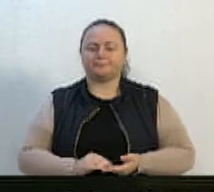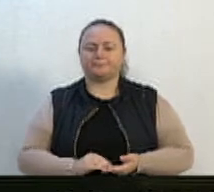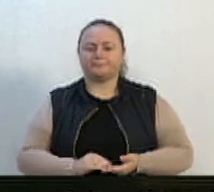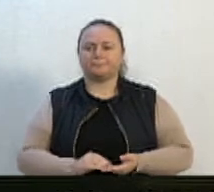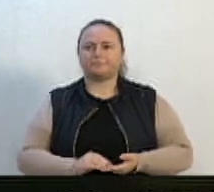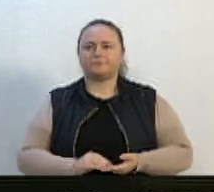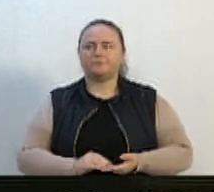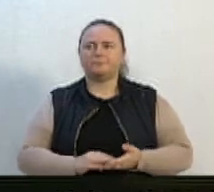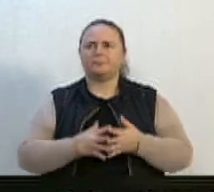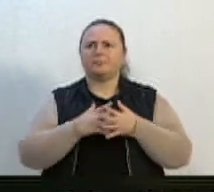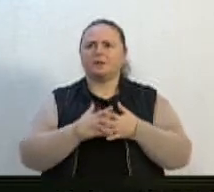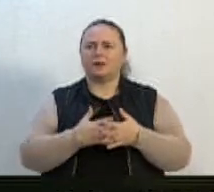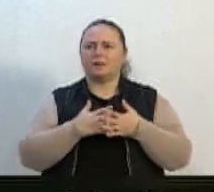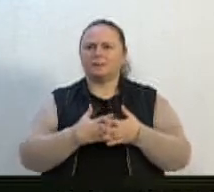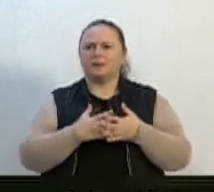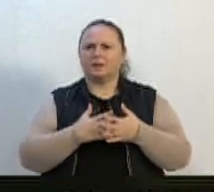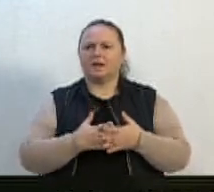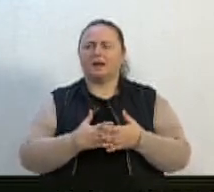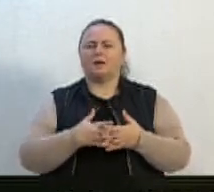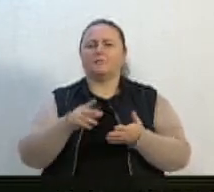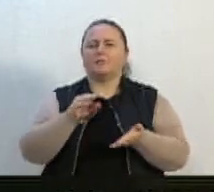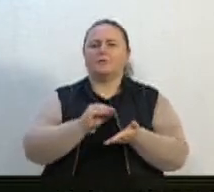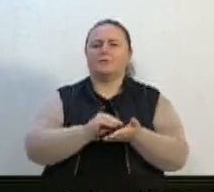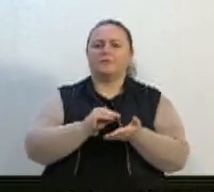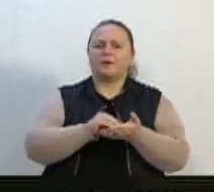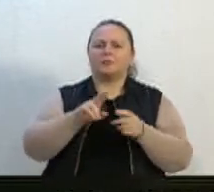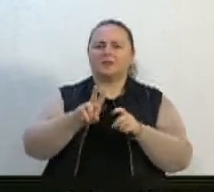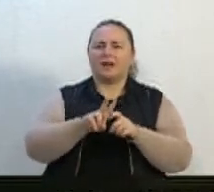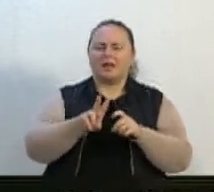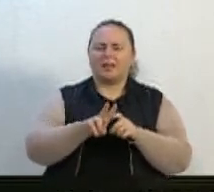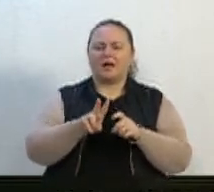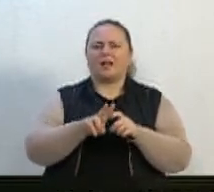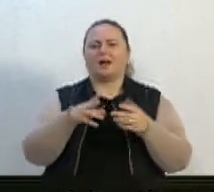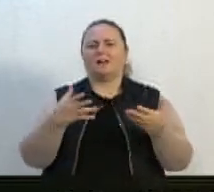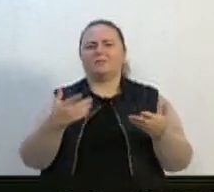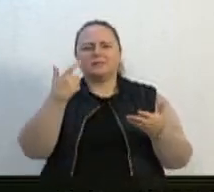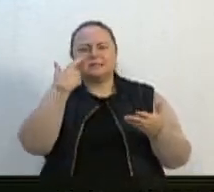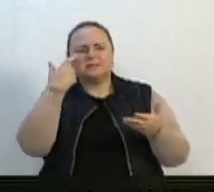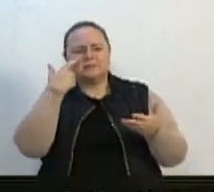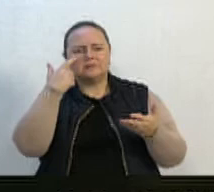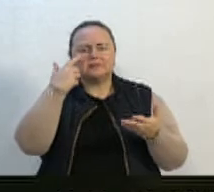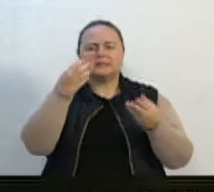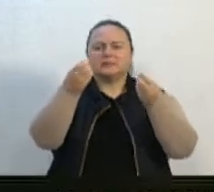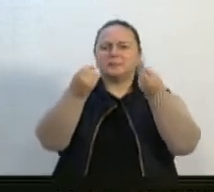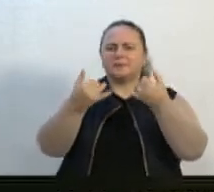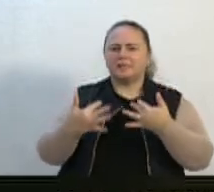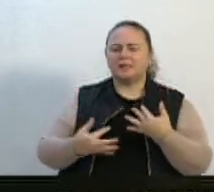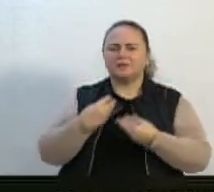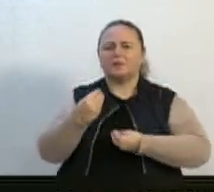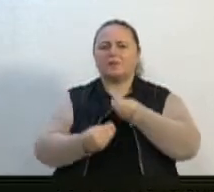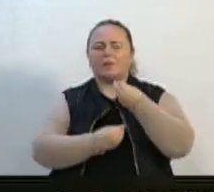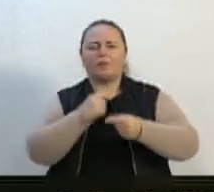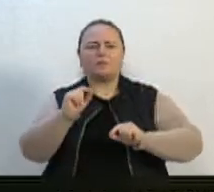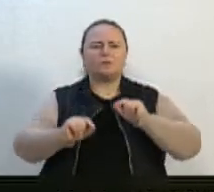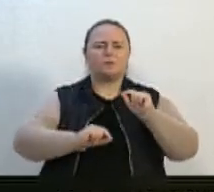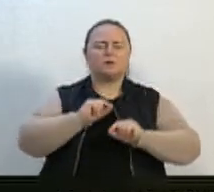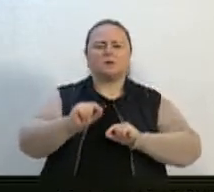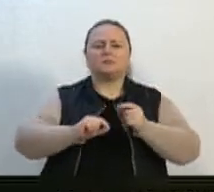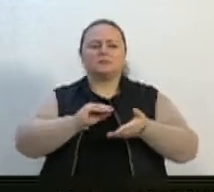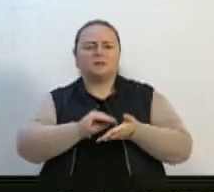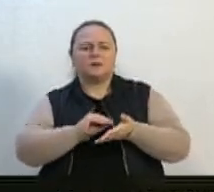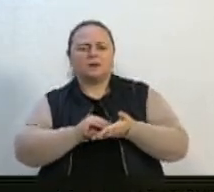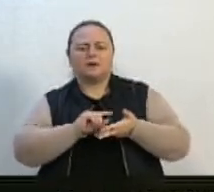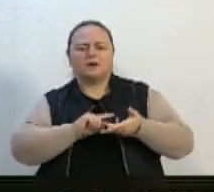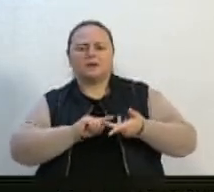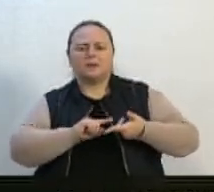pouco complicado, veterinários estavam passando relatos para mim absurdos da situação que se encontrava, tinha em torno de